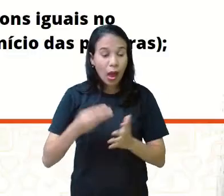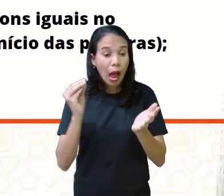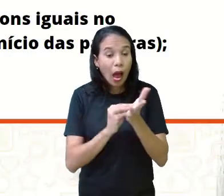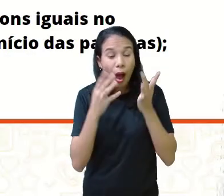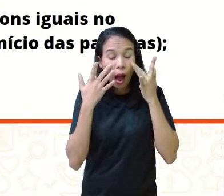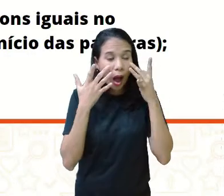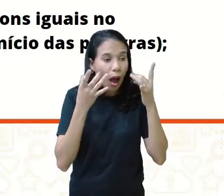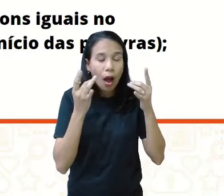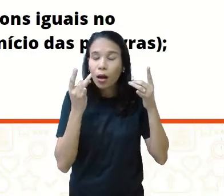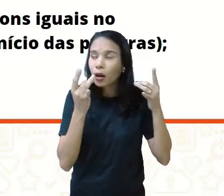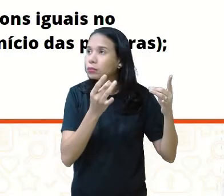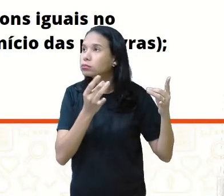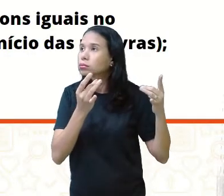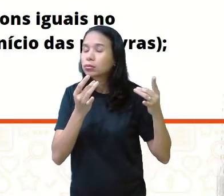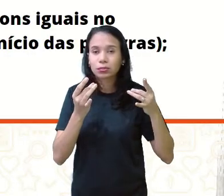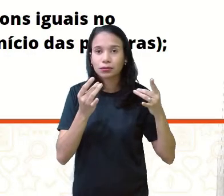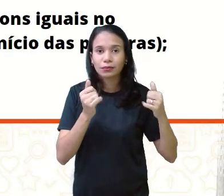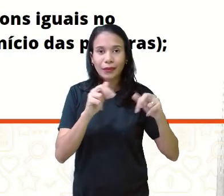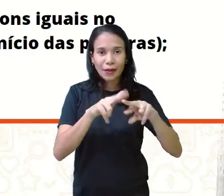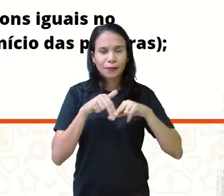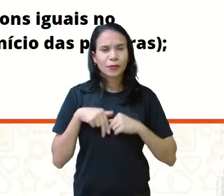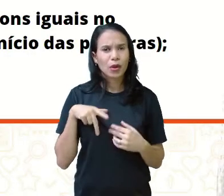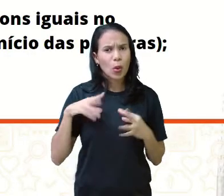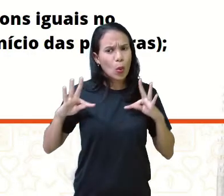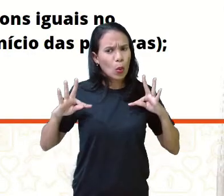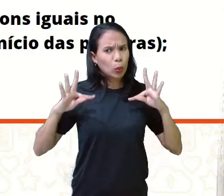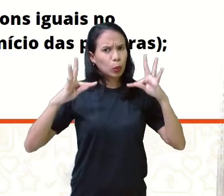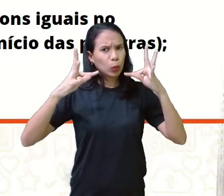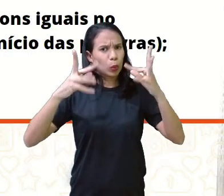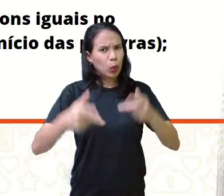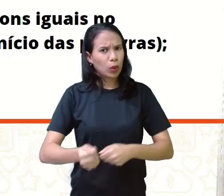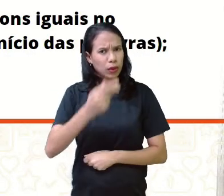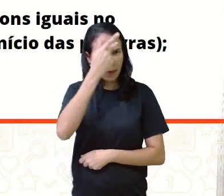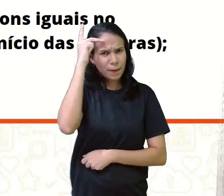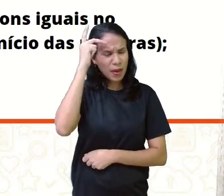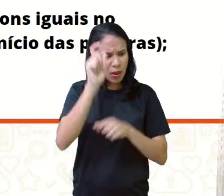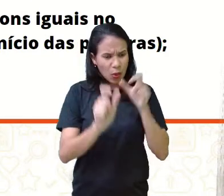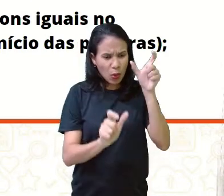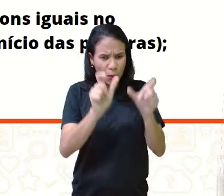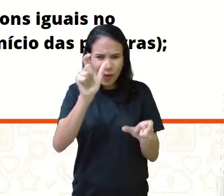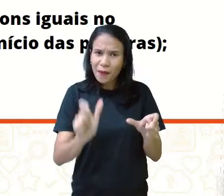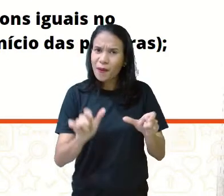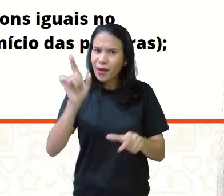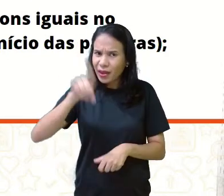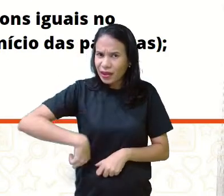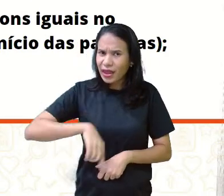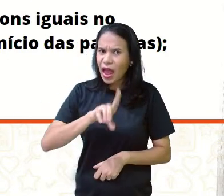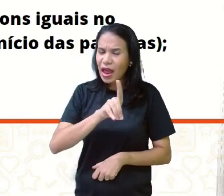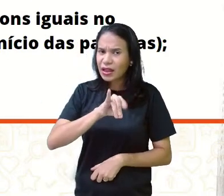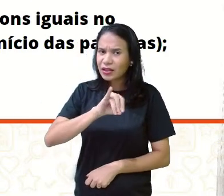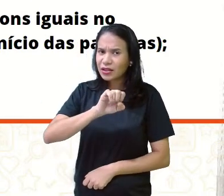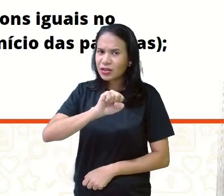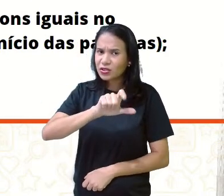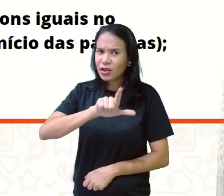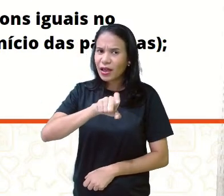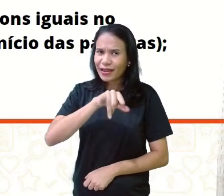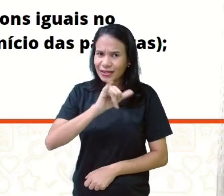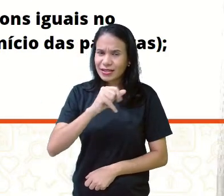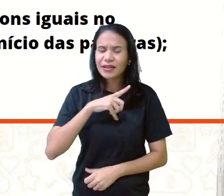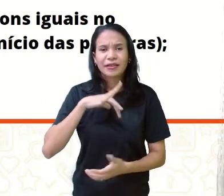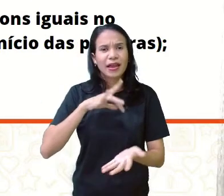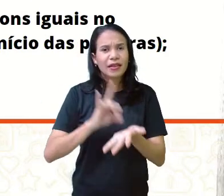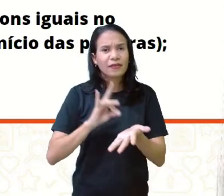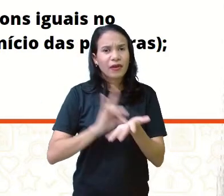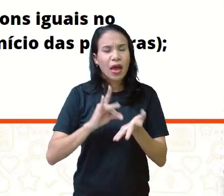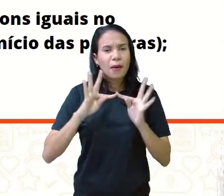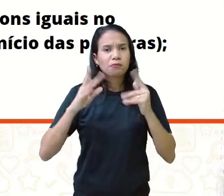Desatenção e dispersão. Então, será que toda pessoa que traz a dislexia, ele tem